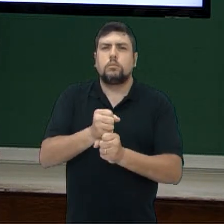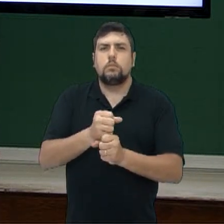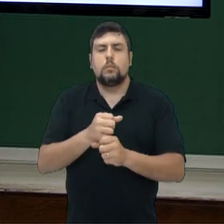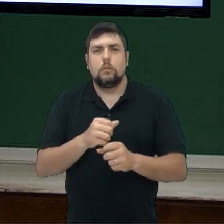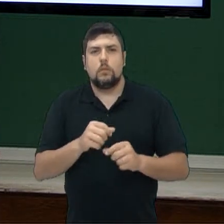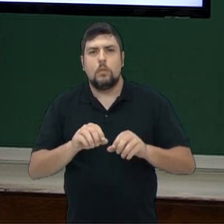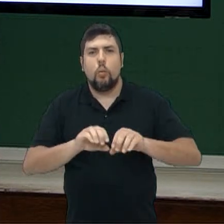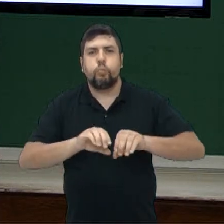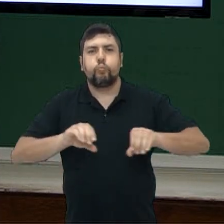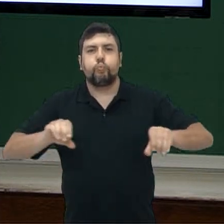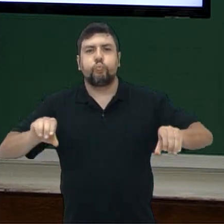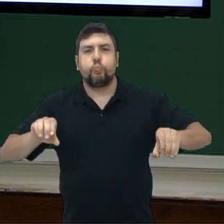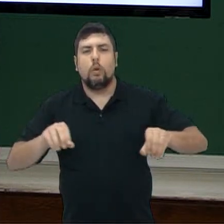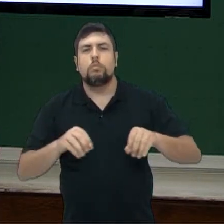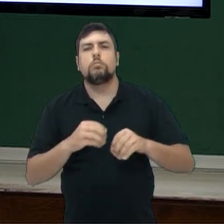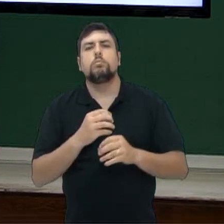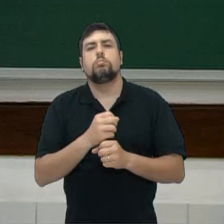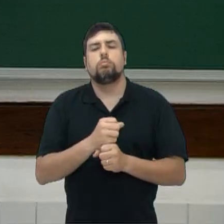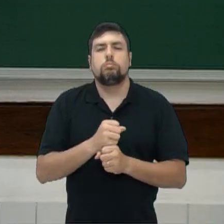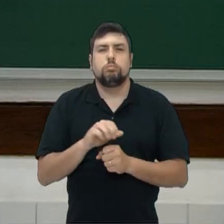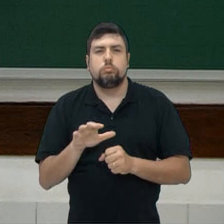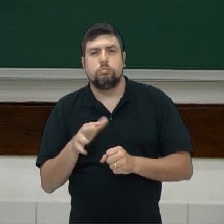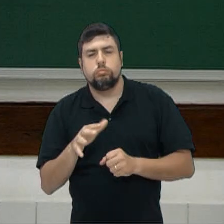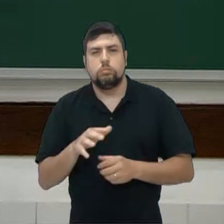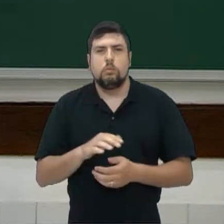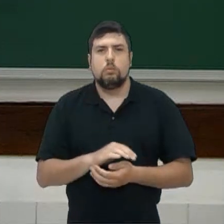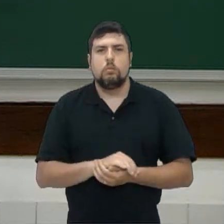grosso, menor a resistência.